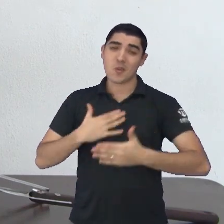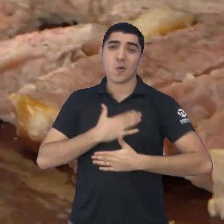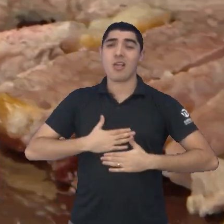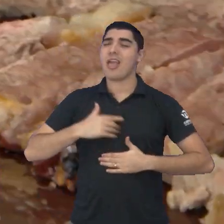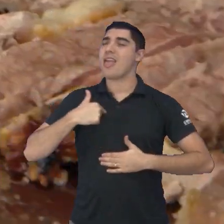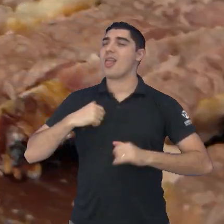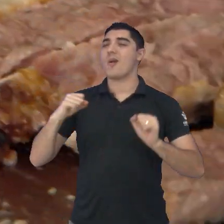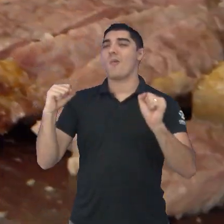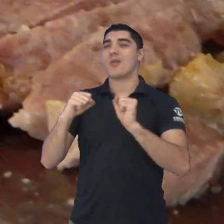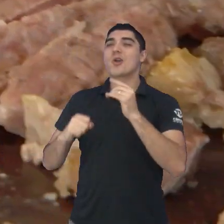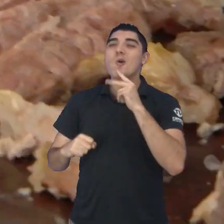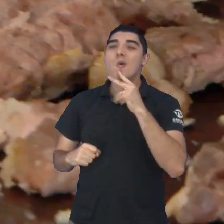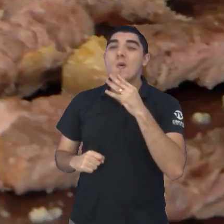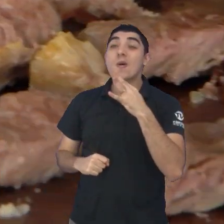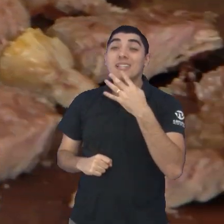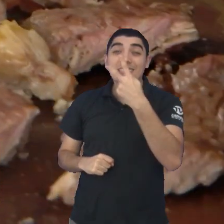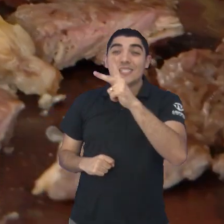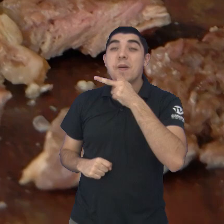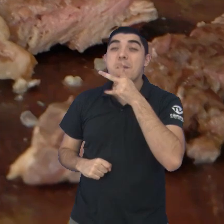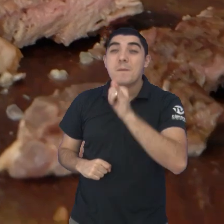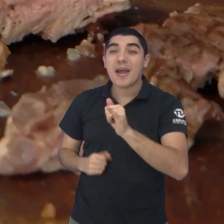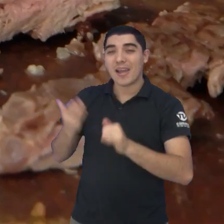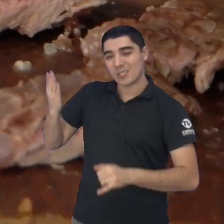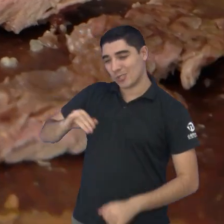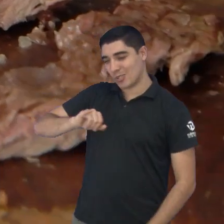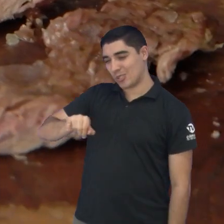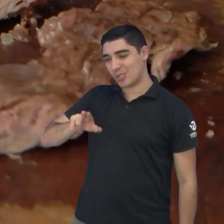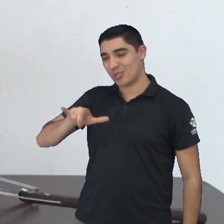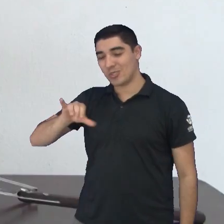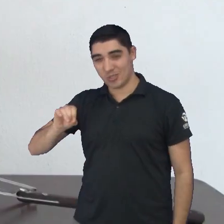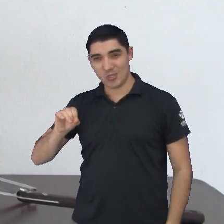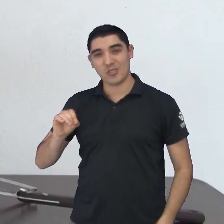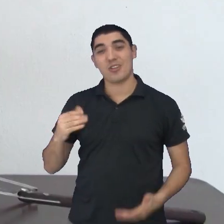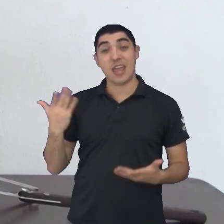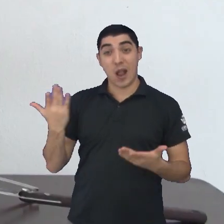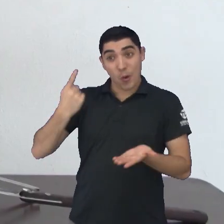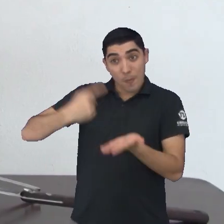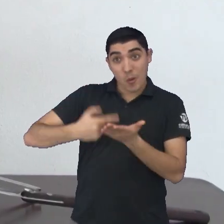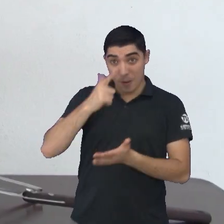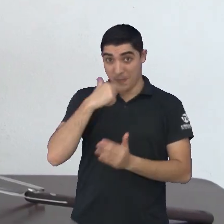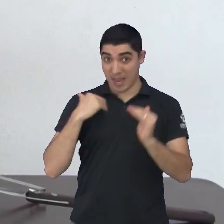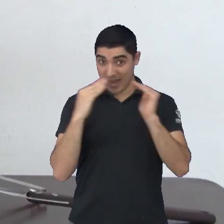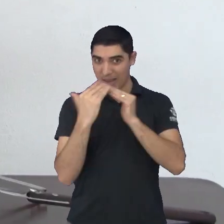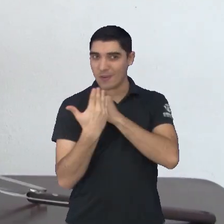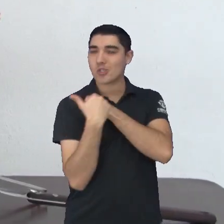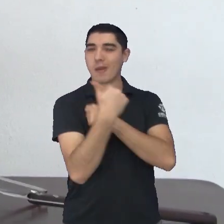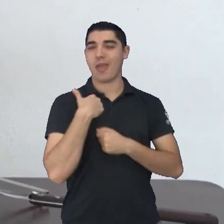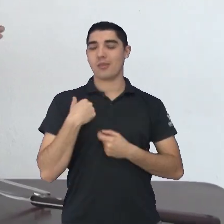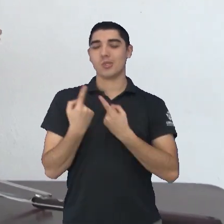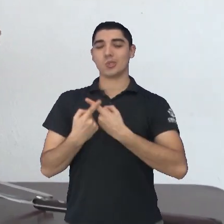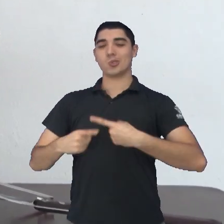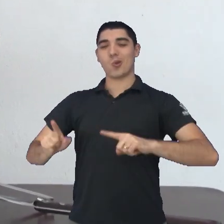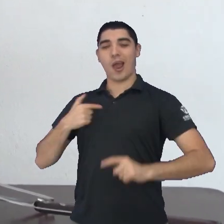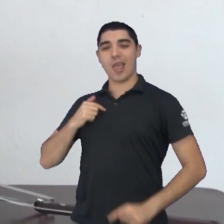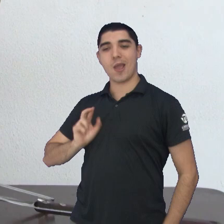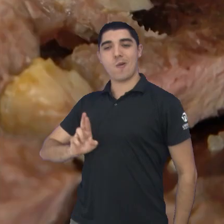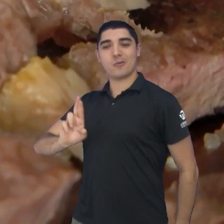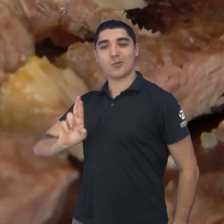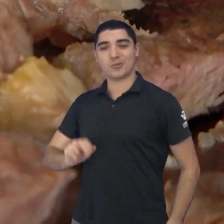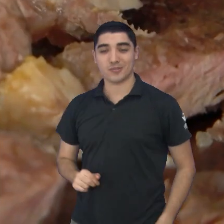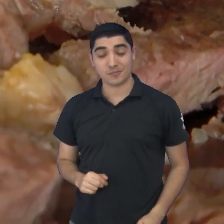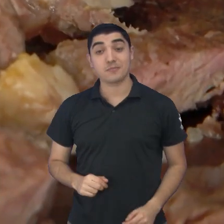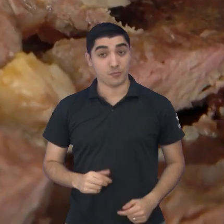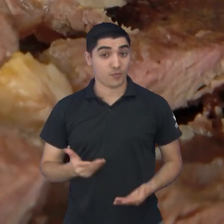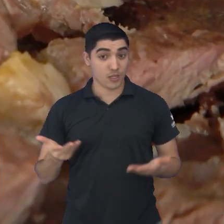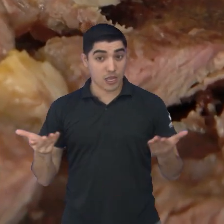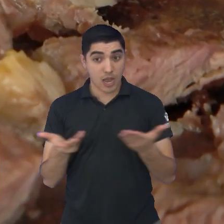adorei conhecer seu pai, adorei fazer churrasco por um dia. Eu mesmo que lá em casa agora vão me contratar pra fazer churrasco também. A gente vai terminar aqui. Eu fico